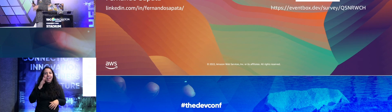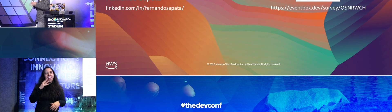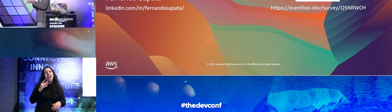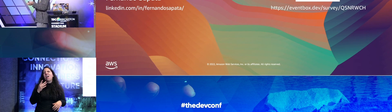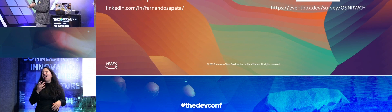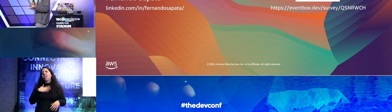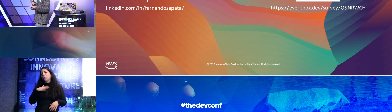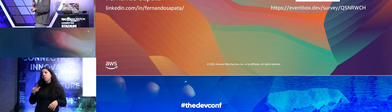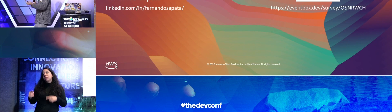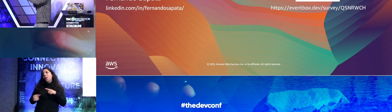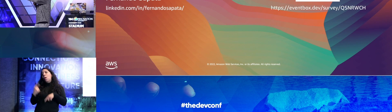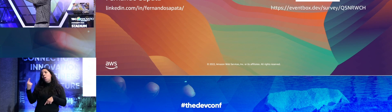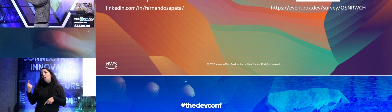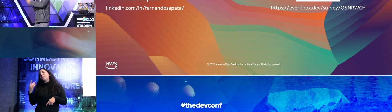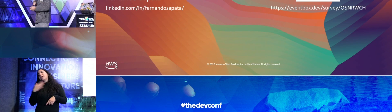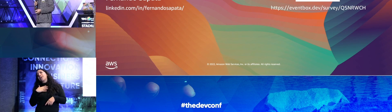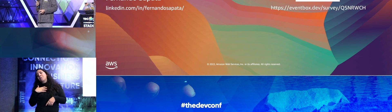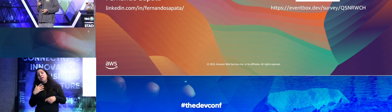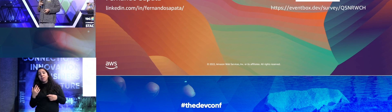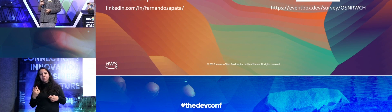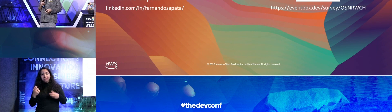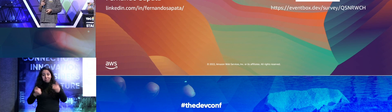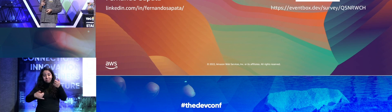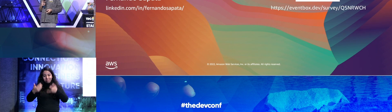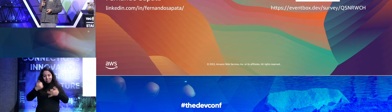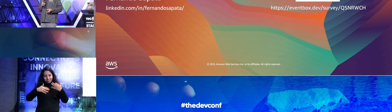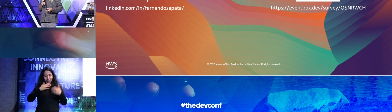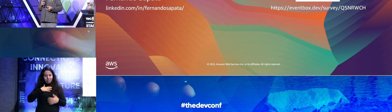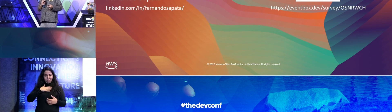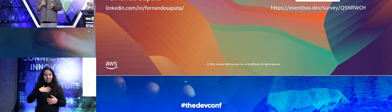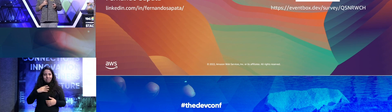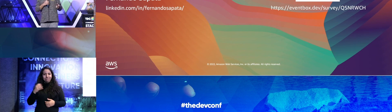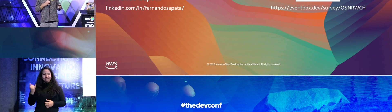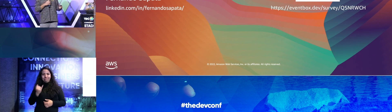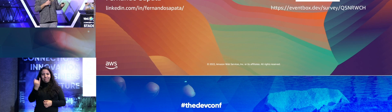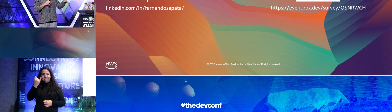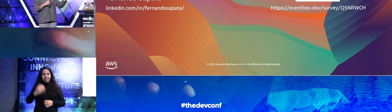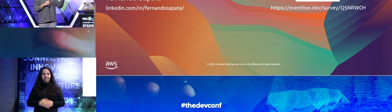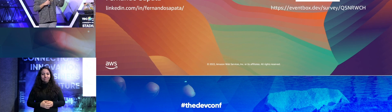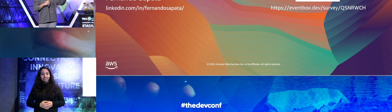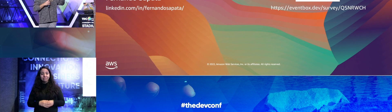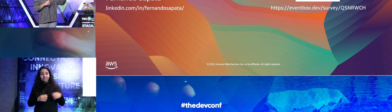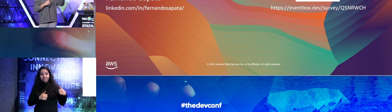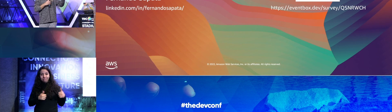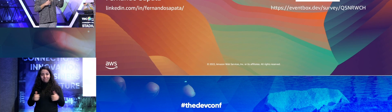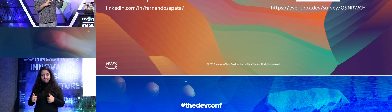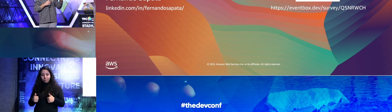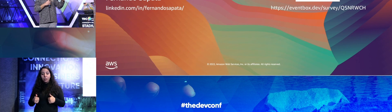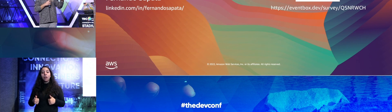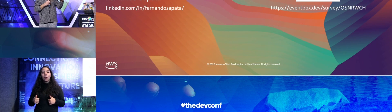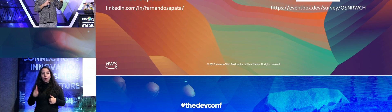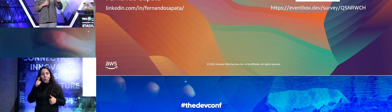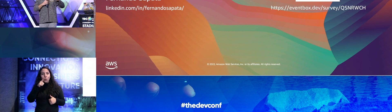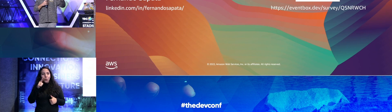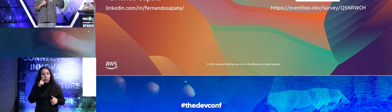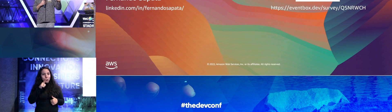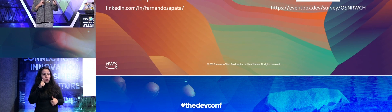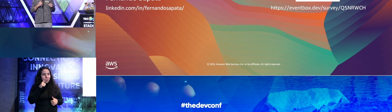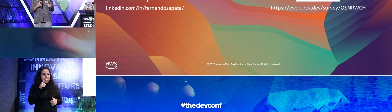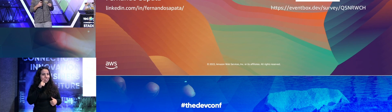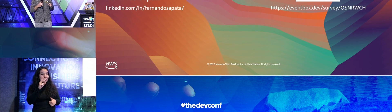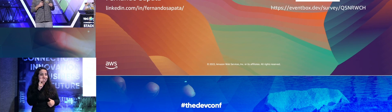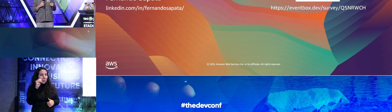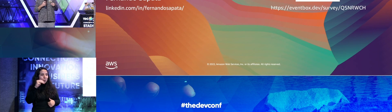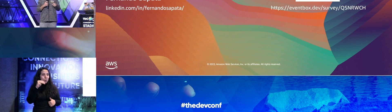para mim, ou faz, beleza? Isso é sempre muito importante para a gente. Consegui, fechei 5 antes para devolver tempo